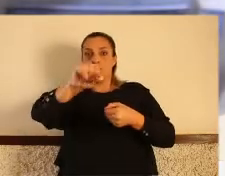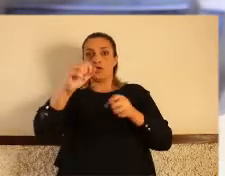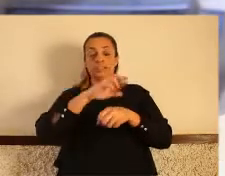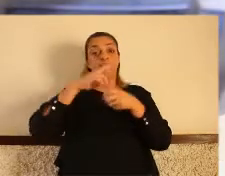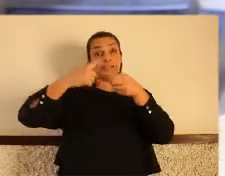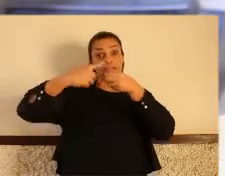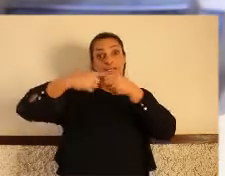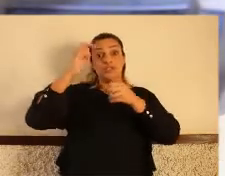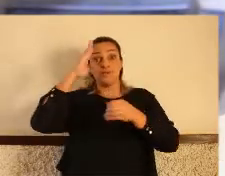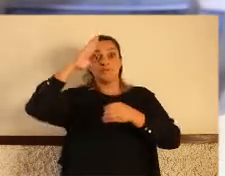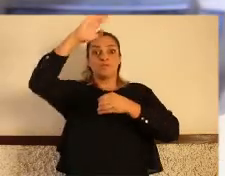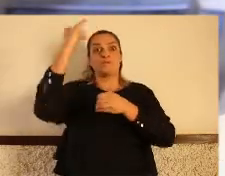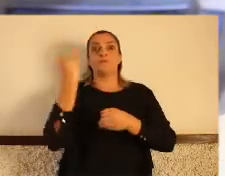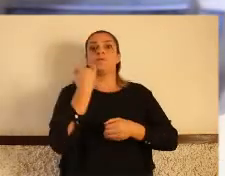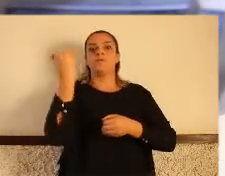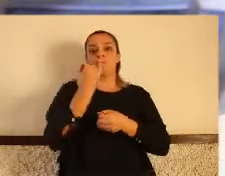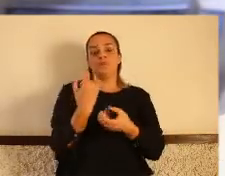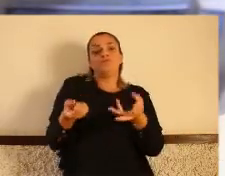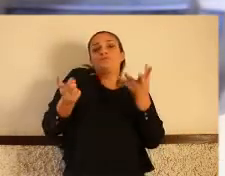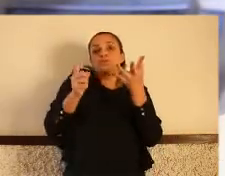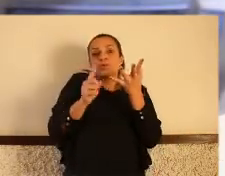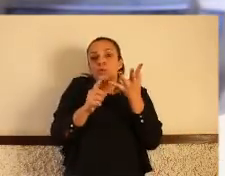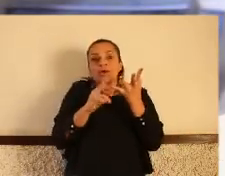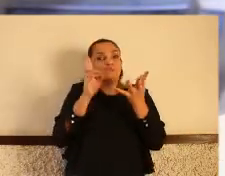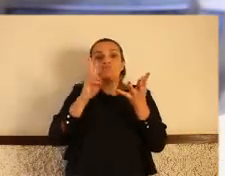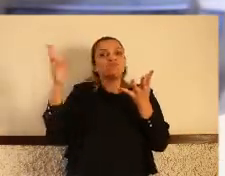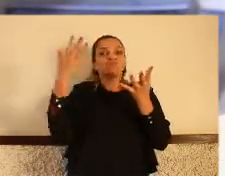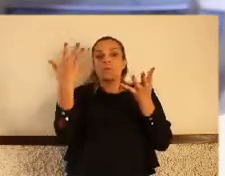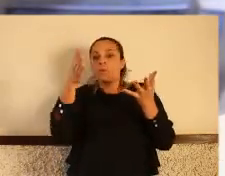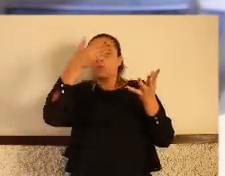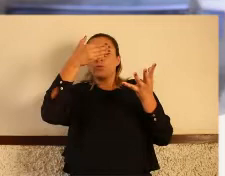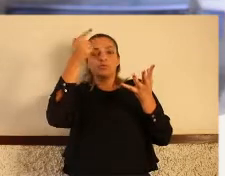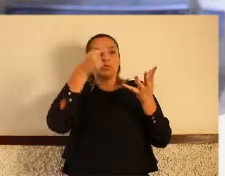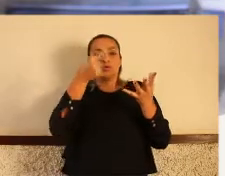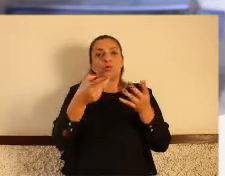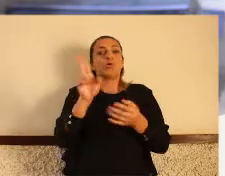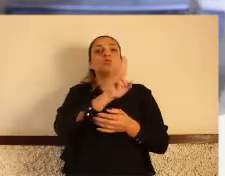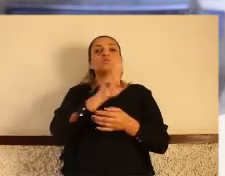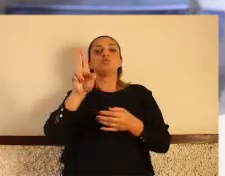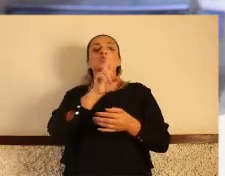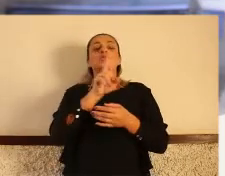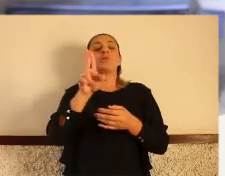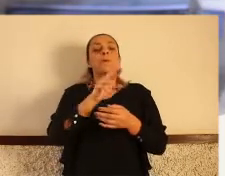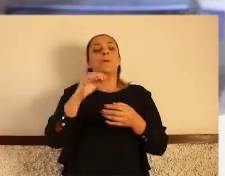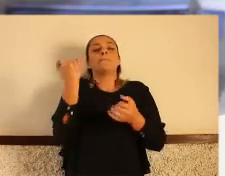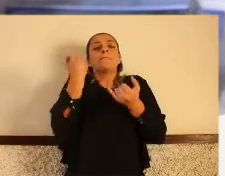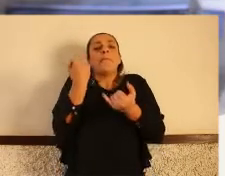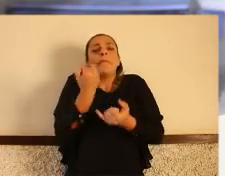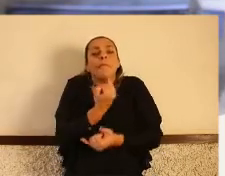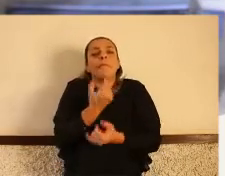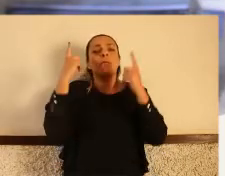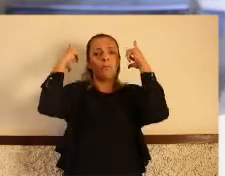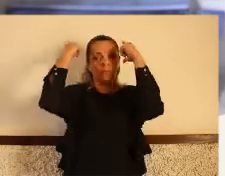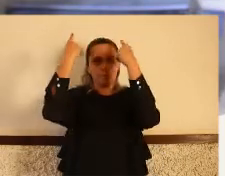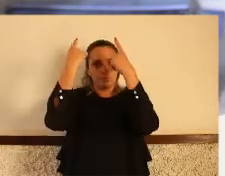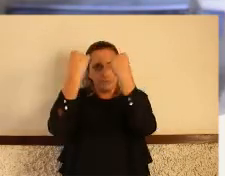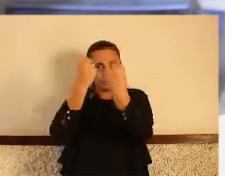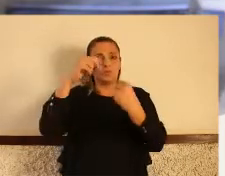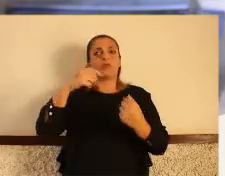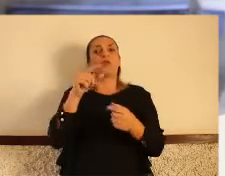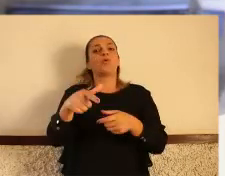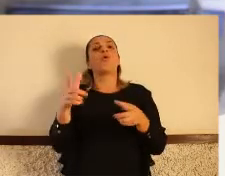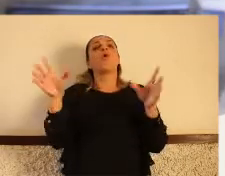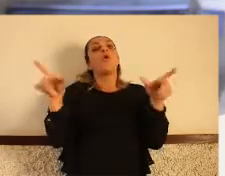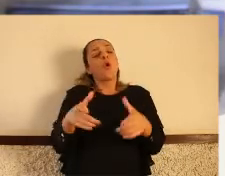o quarto território, uma quarta região, que é a região da chamada Magna Grécia, onde hoje está